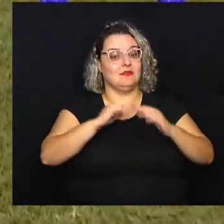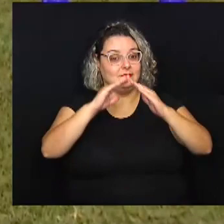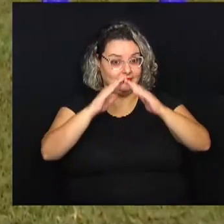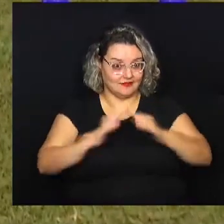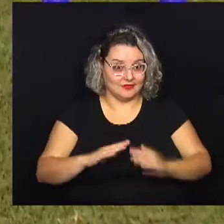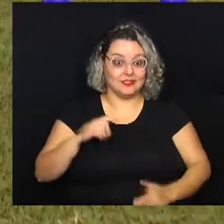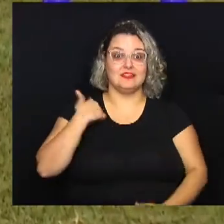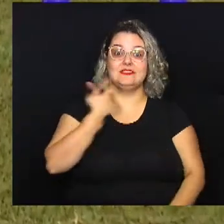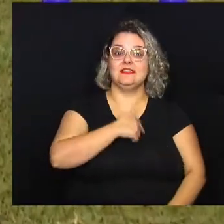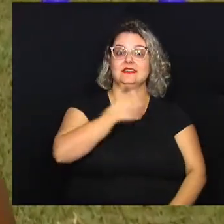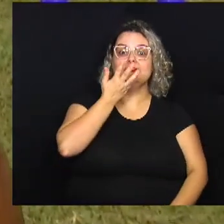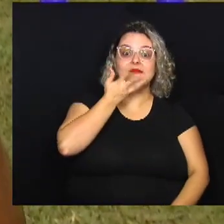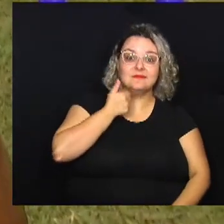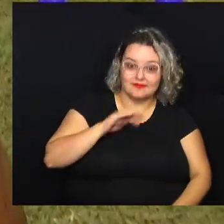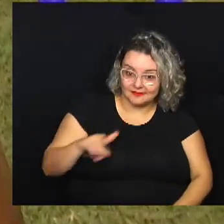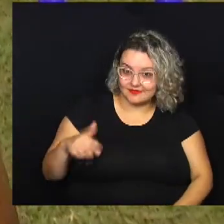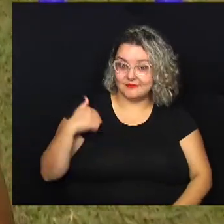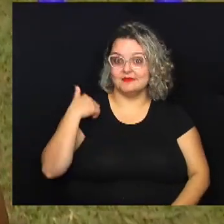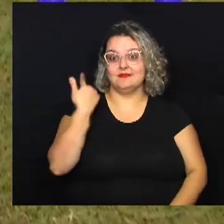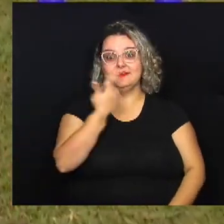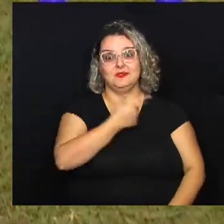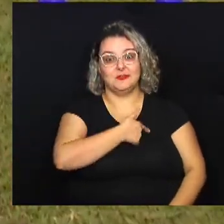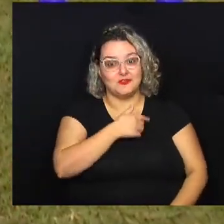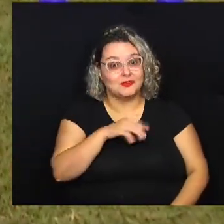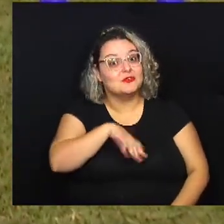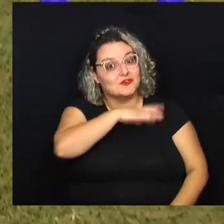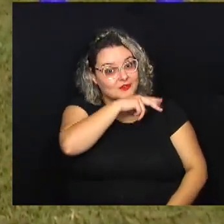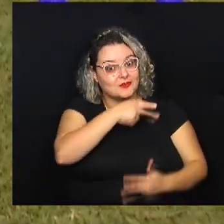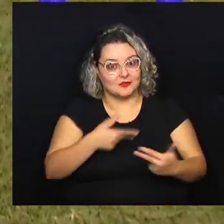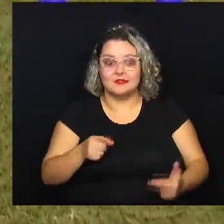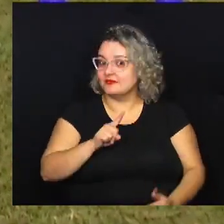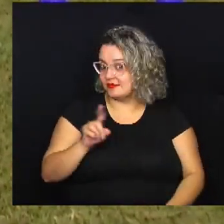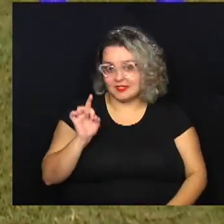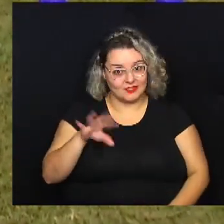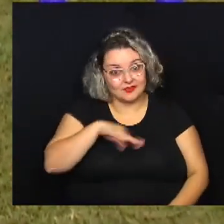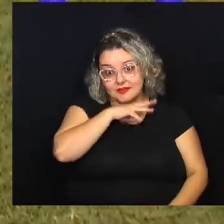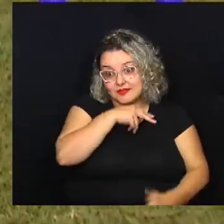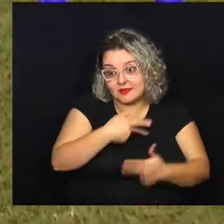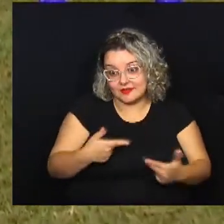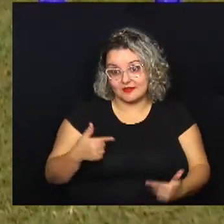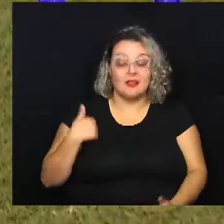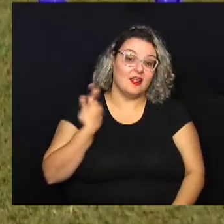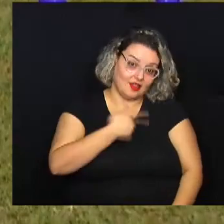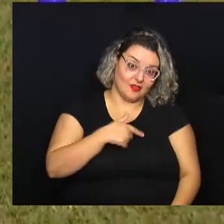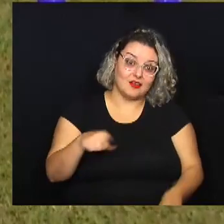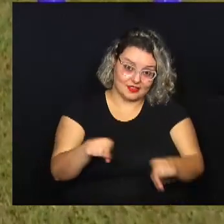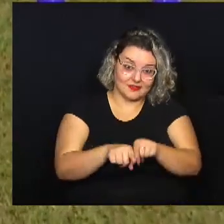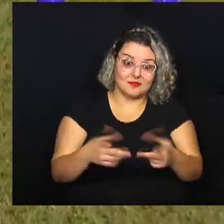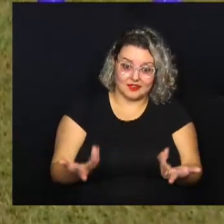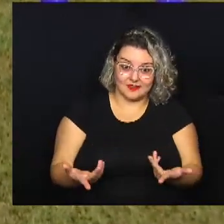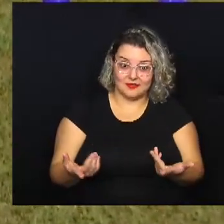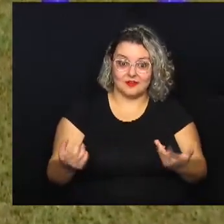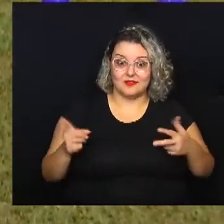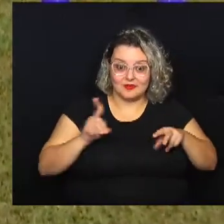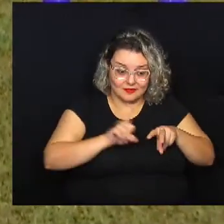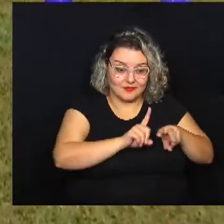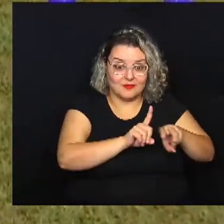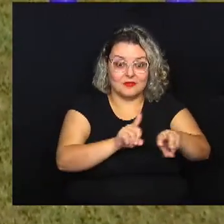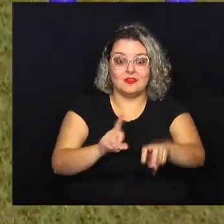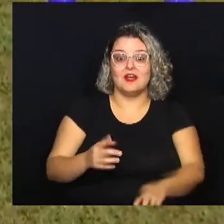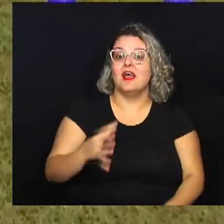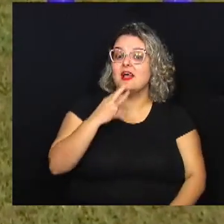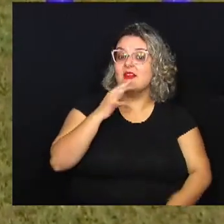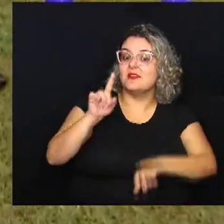nossas crianças, os nossos animais, que não é só os animais, né? É nós também, que a gente acaba vindo, conhecendo outra